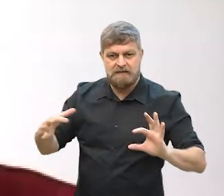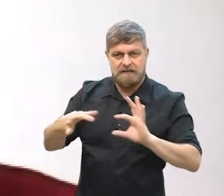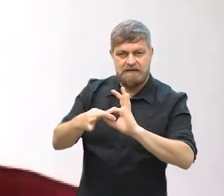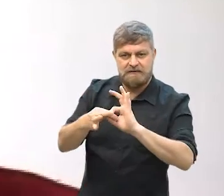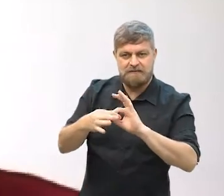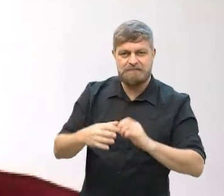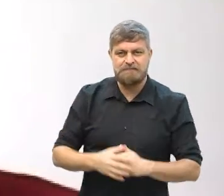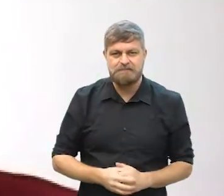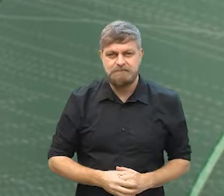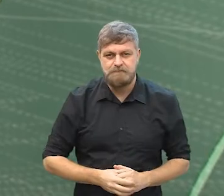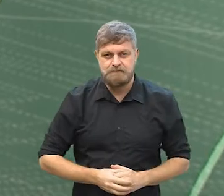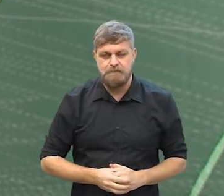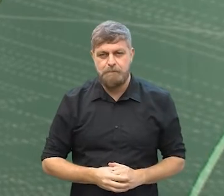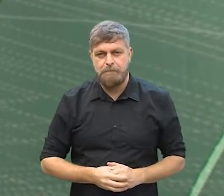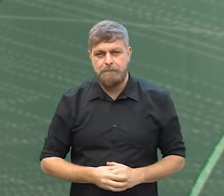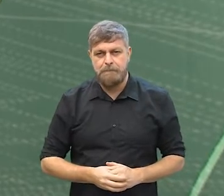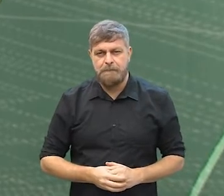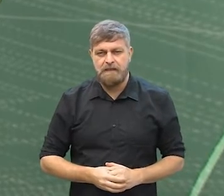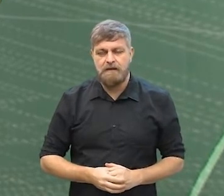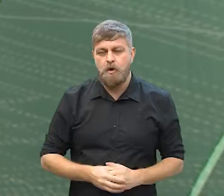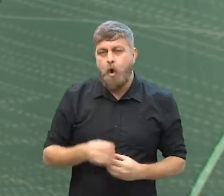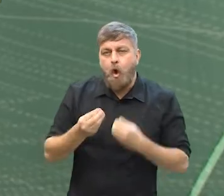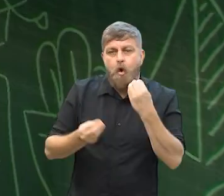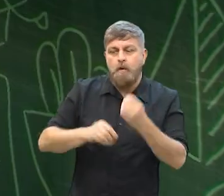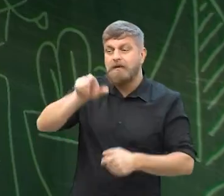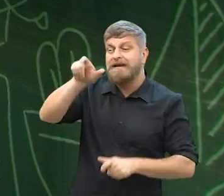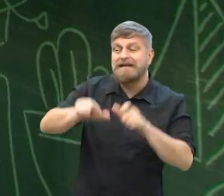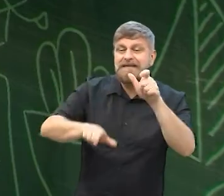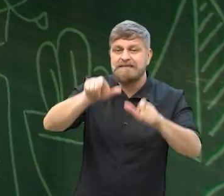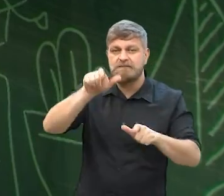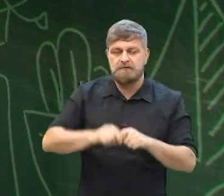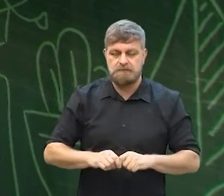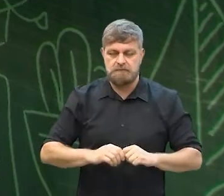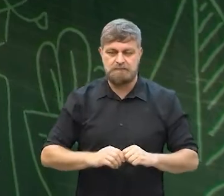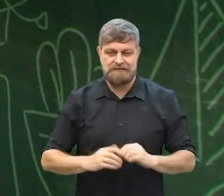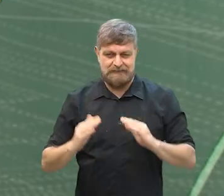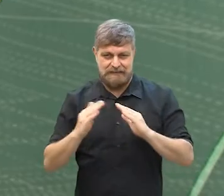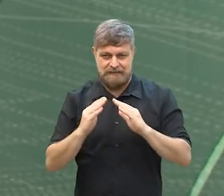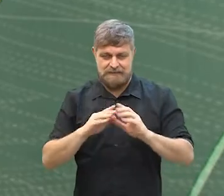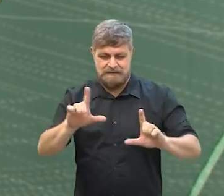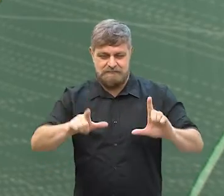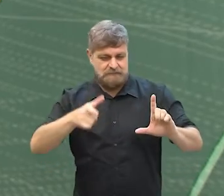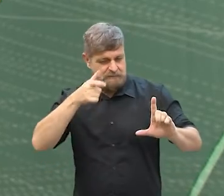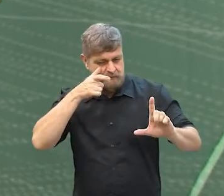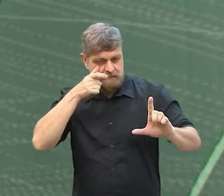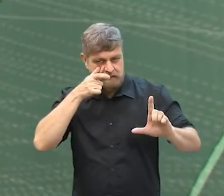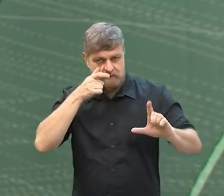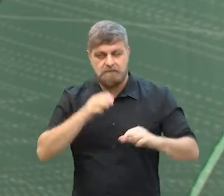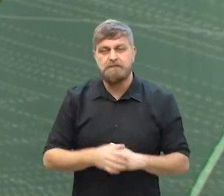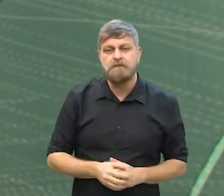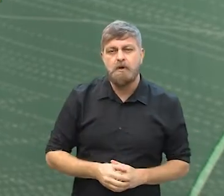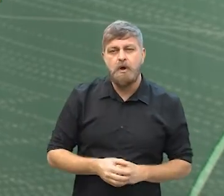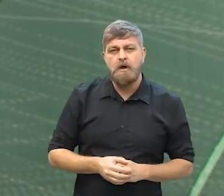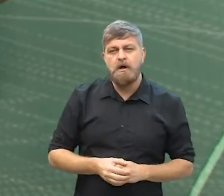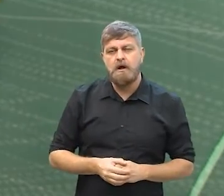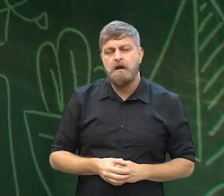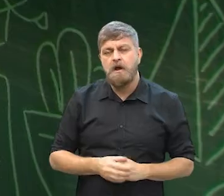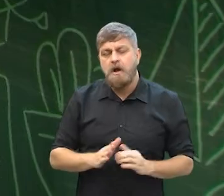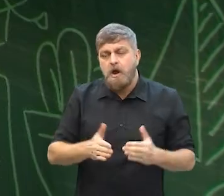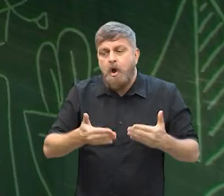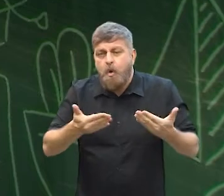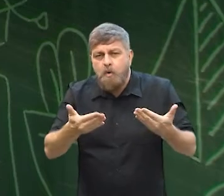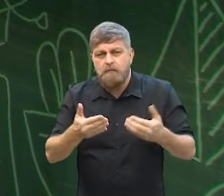do curso. Bom, então, onde que o pessoal que está assistindo aqui o De Olho na Educação, onde o